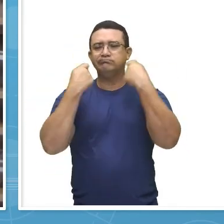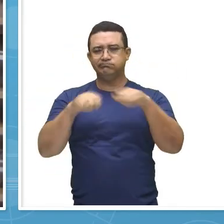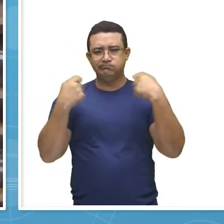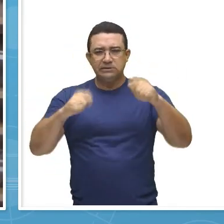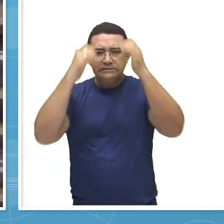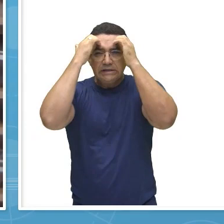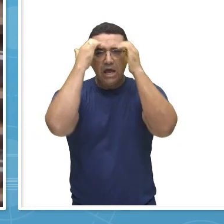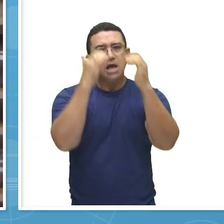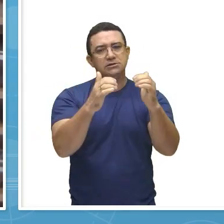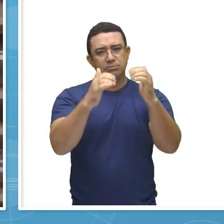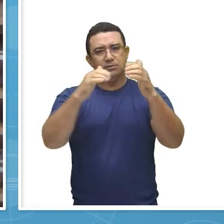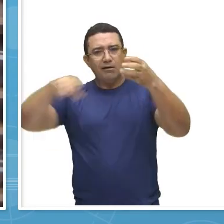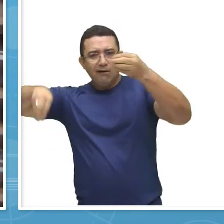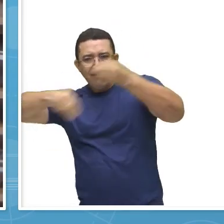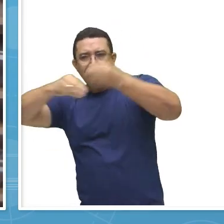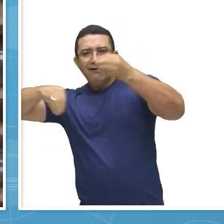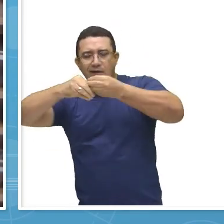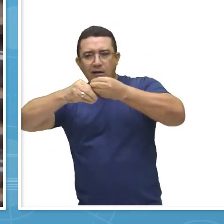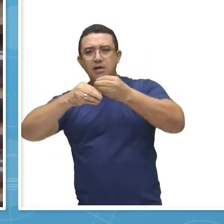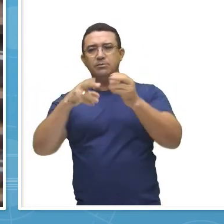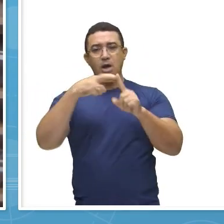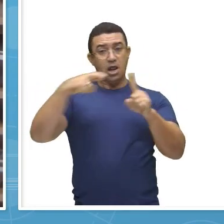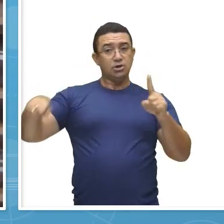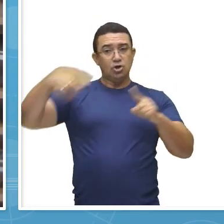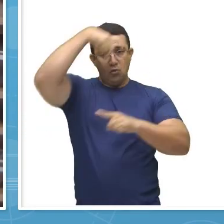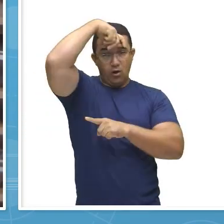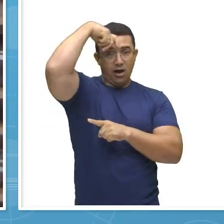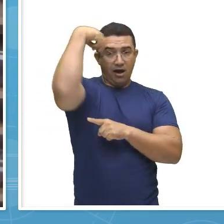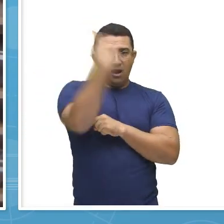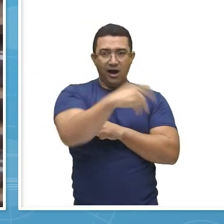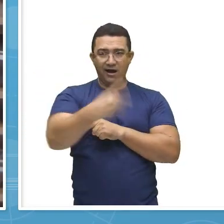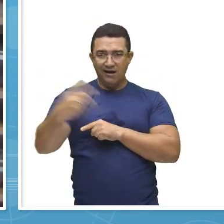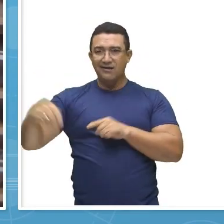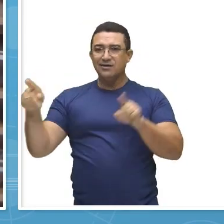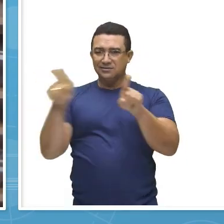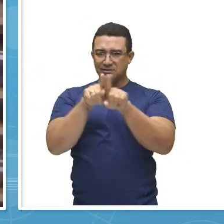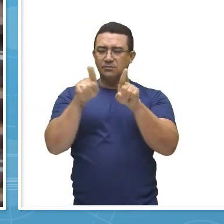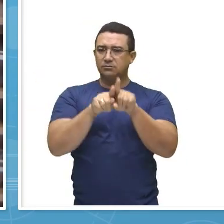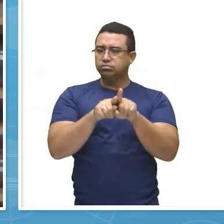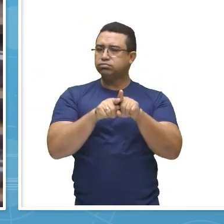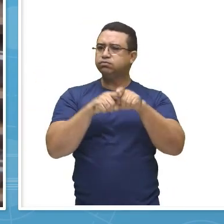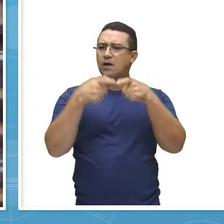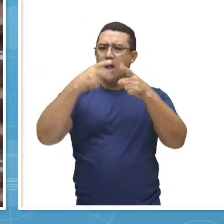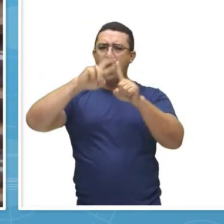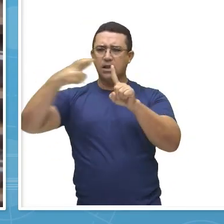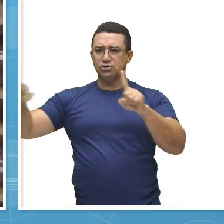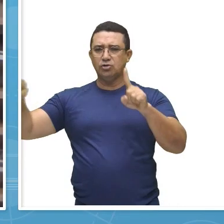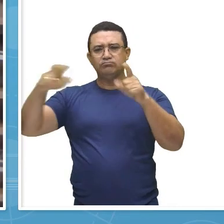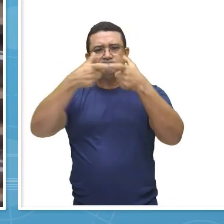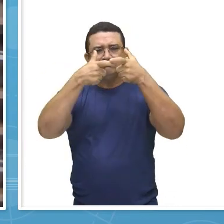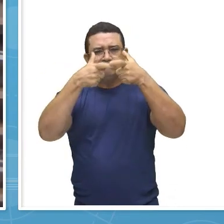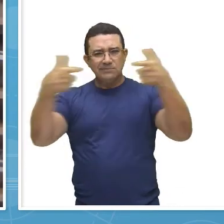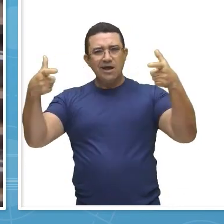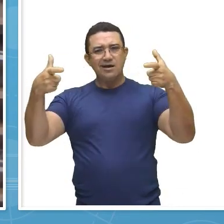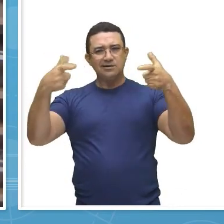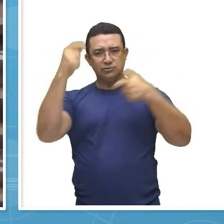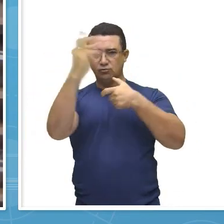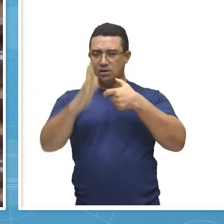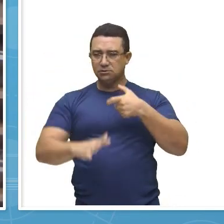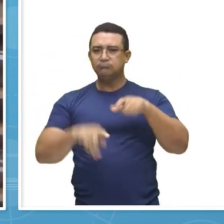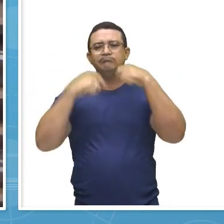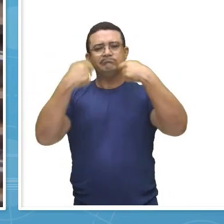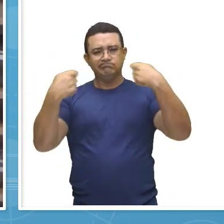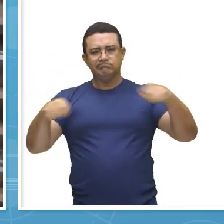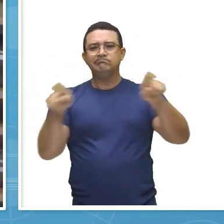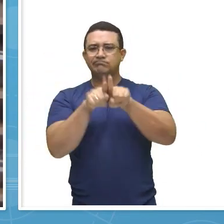respeitar essas contribuições. O candomblé é uma das religiões que mais tem crescido também no Brasil, merece todo o